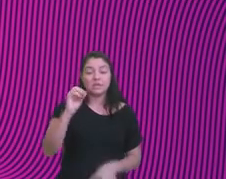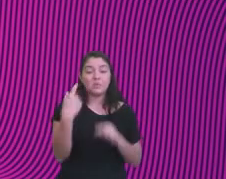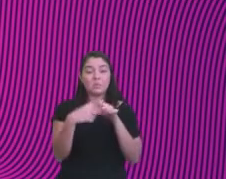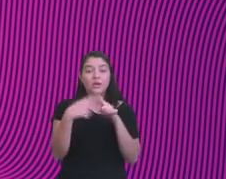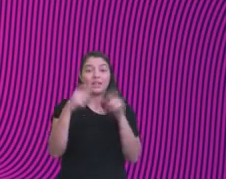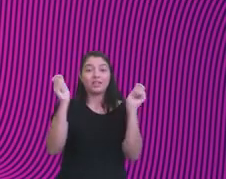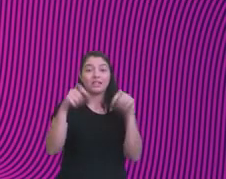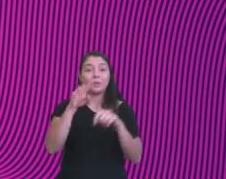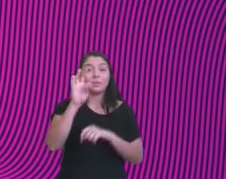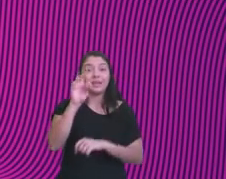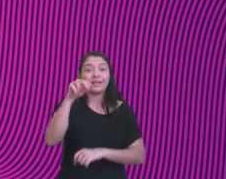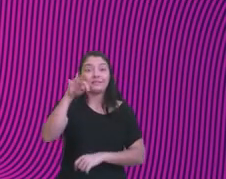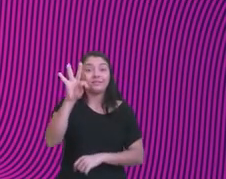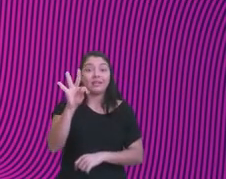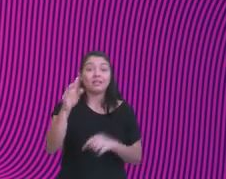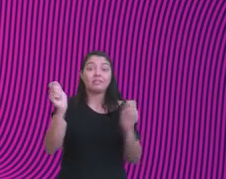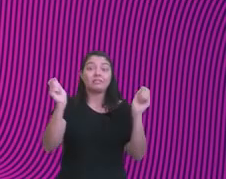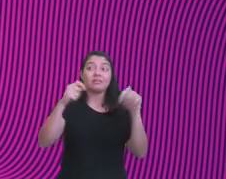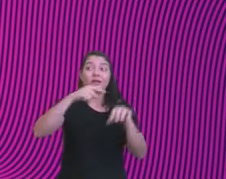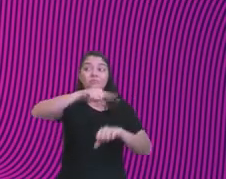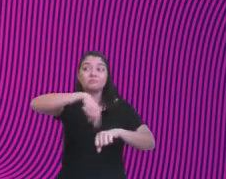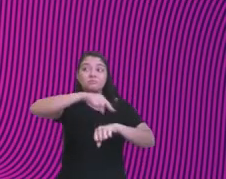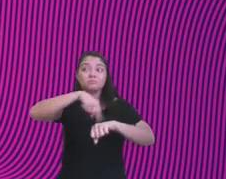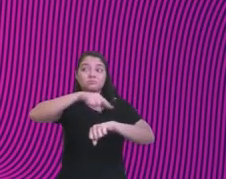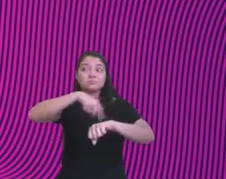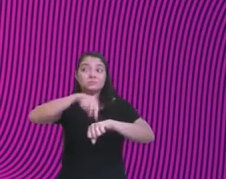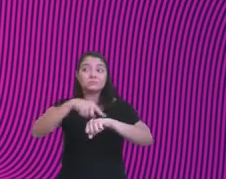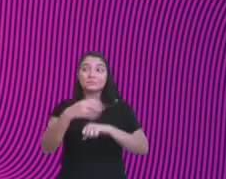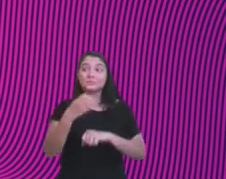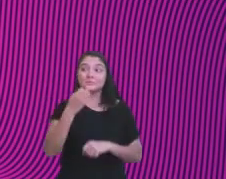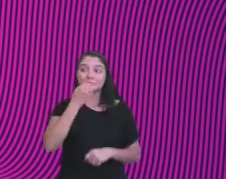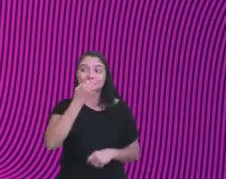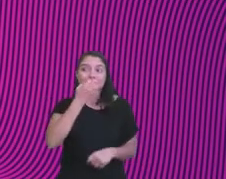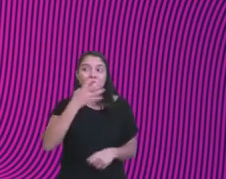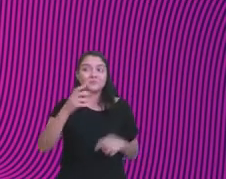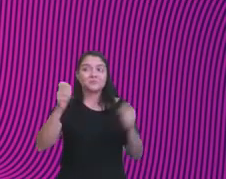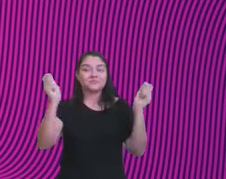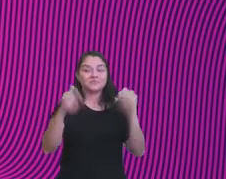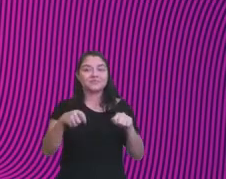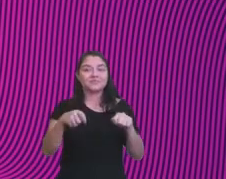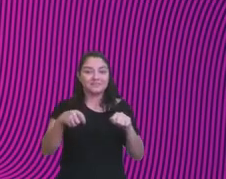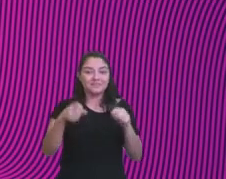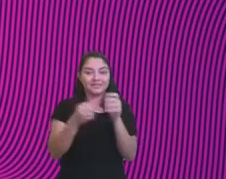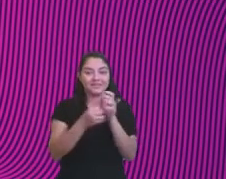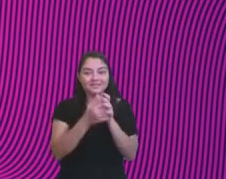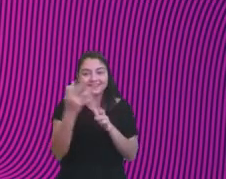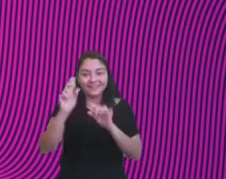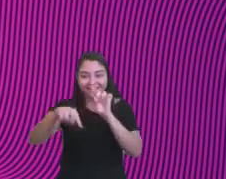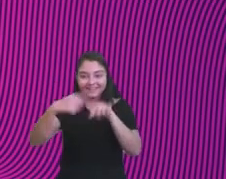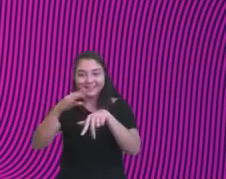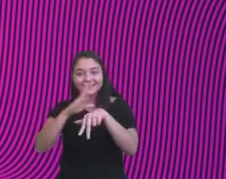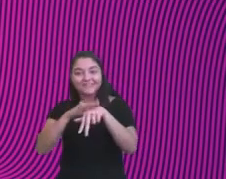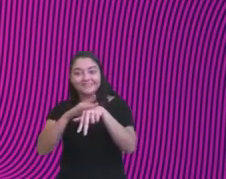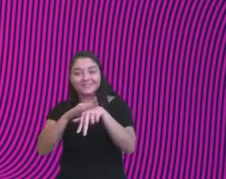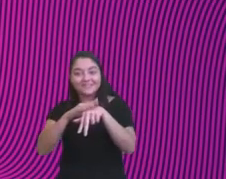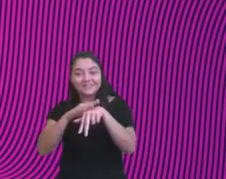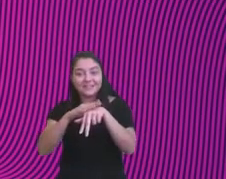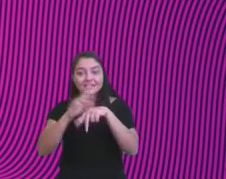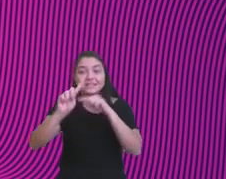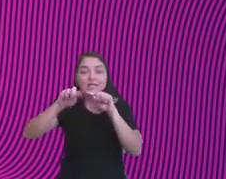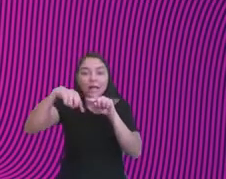uma neoadjuvância total, no modelo do Rapido, para levar esse paciente posteriormente à